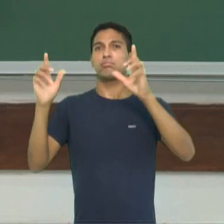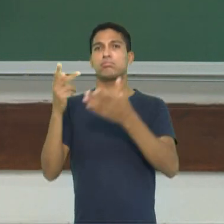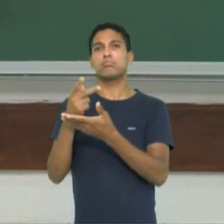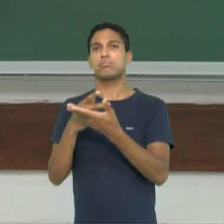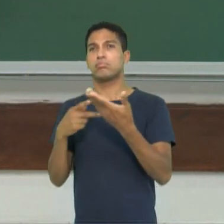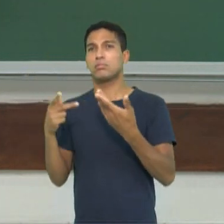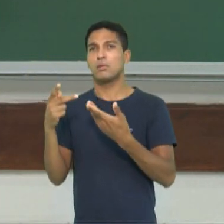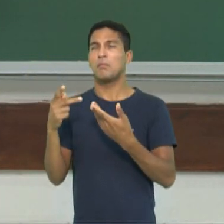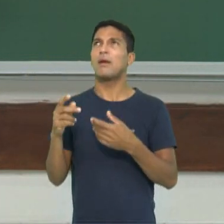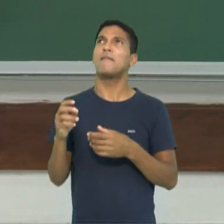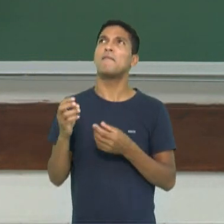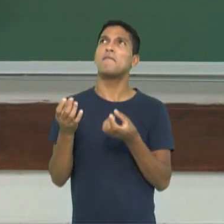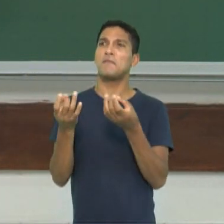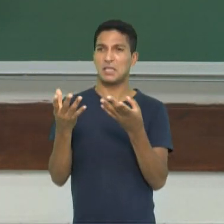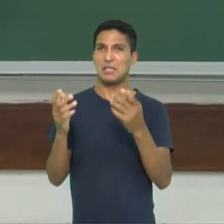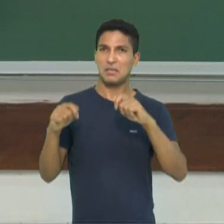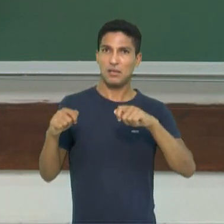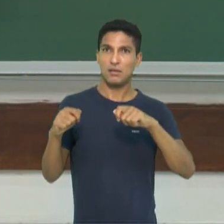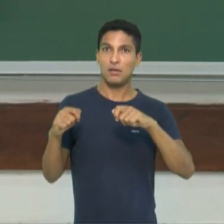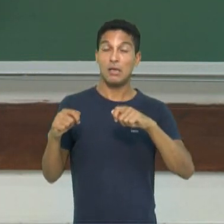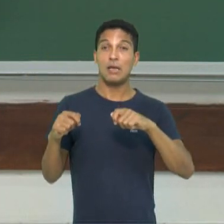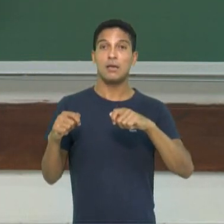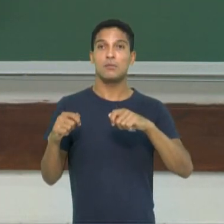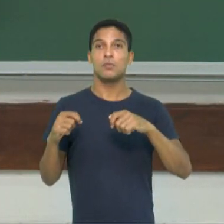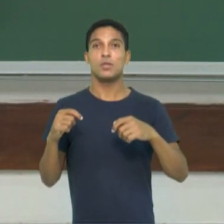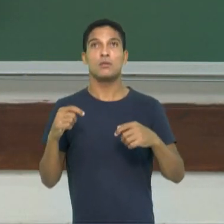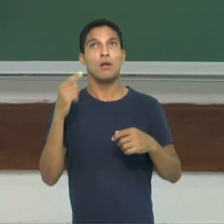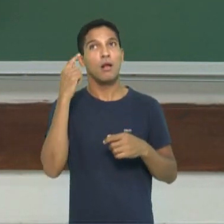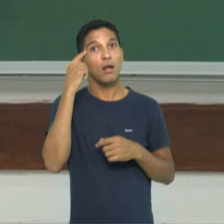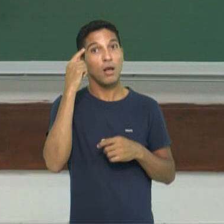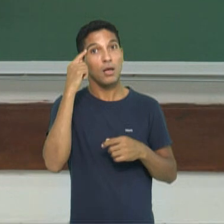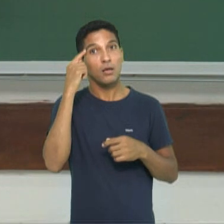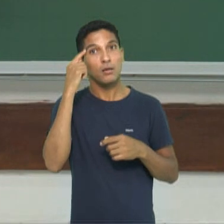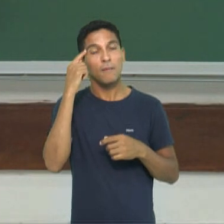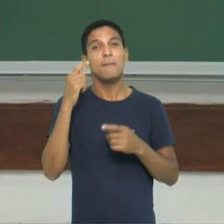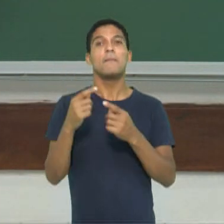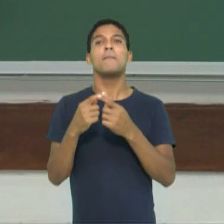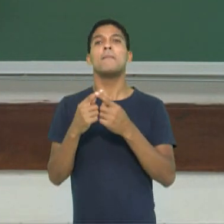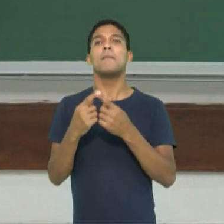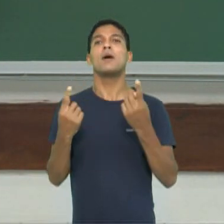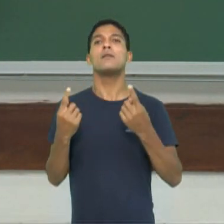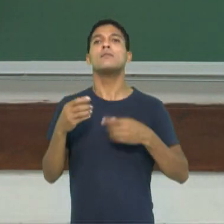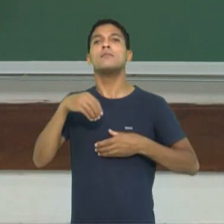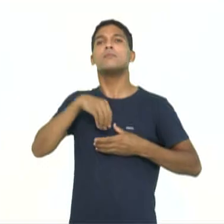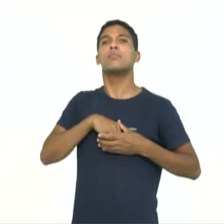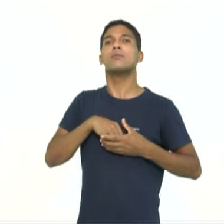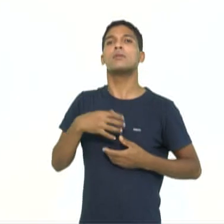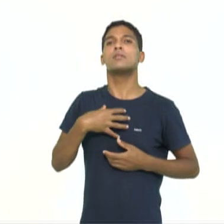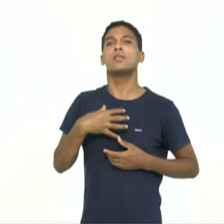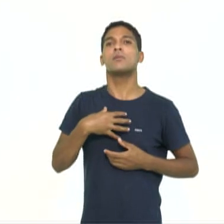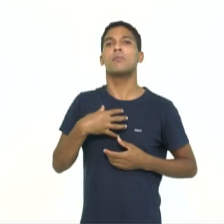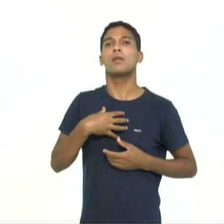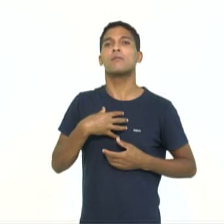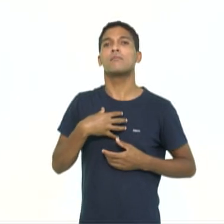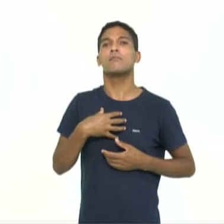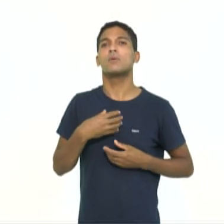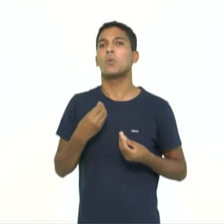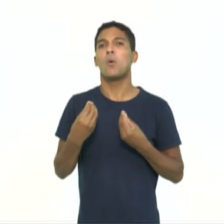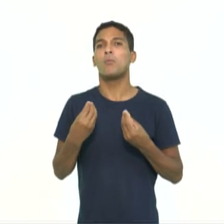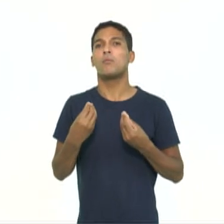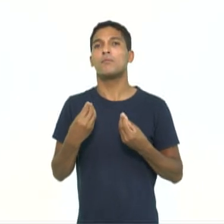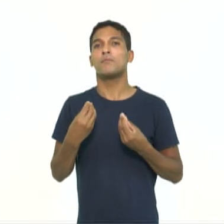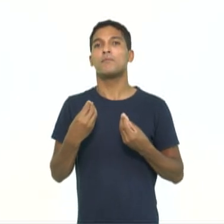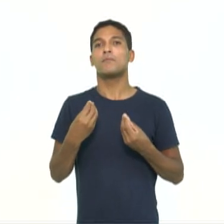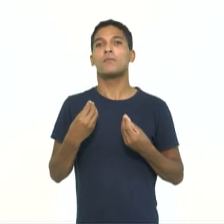representação das coisas? Onde é que fica a subjetividade do artista, o sentimento do artista? O artista, na elaboração de suas obras, é